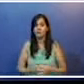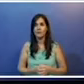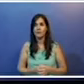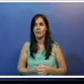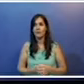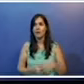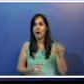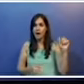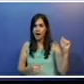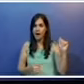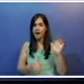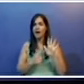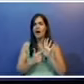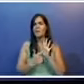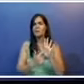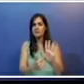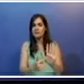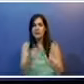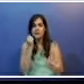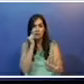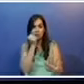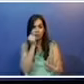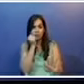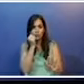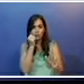um conteúdo de natureza científica?